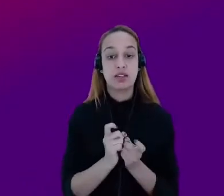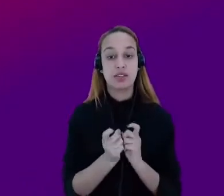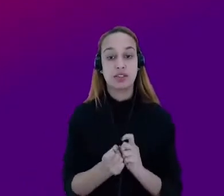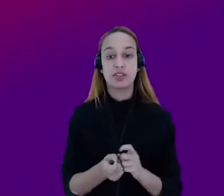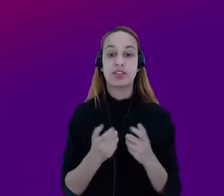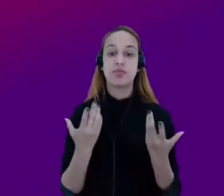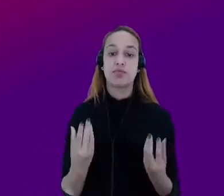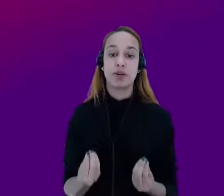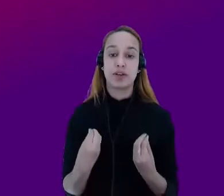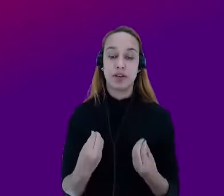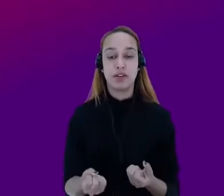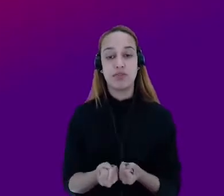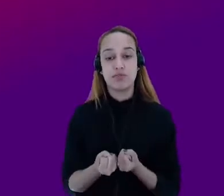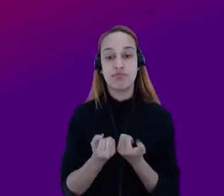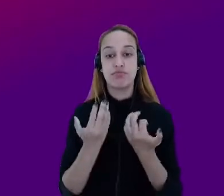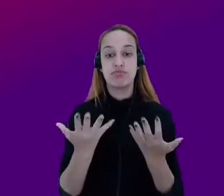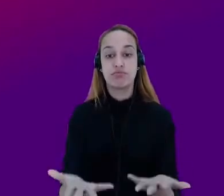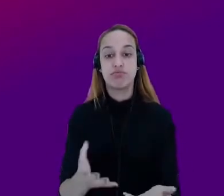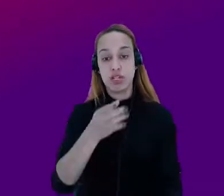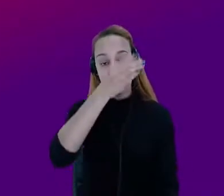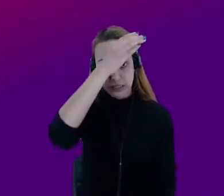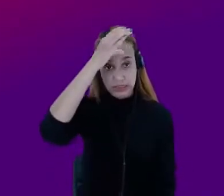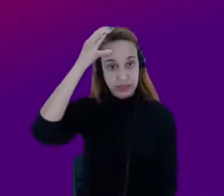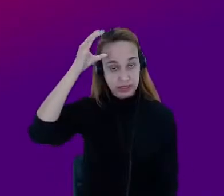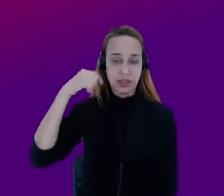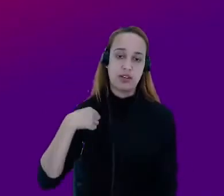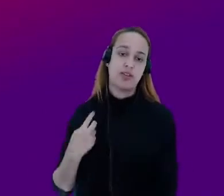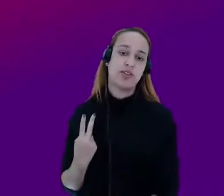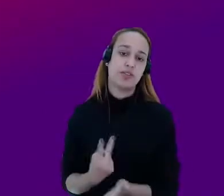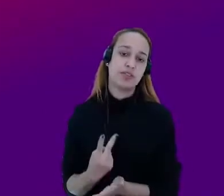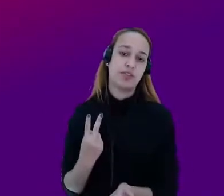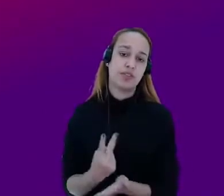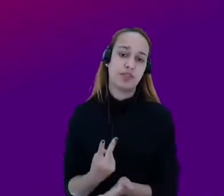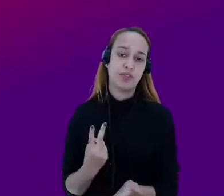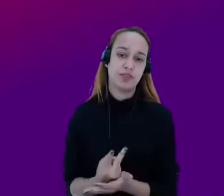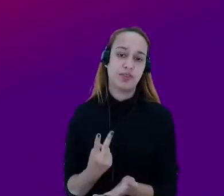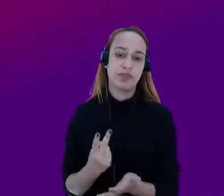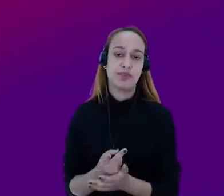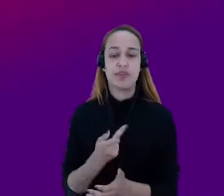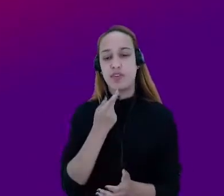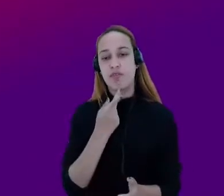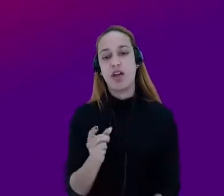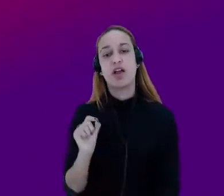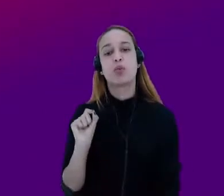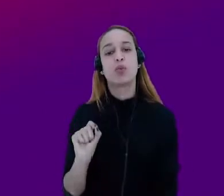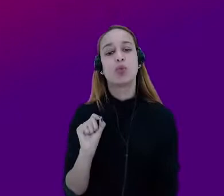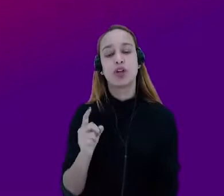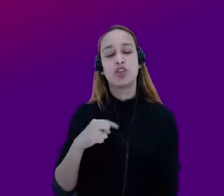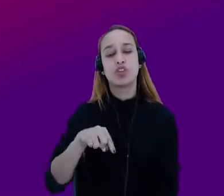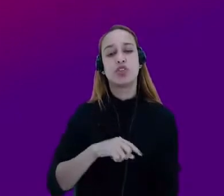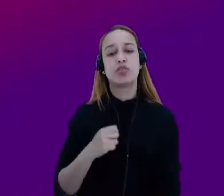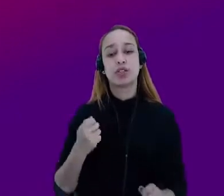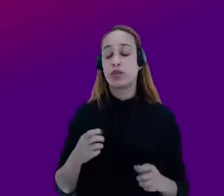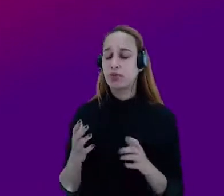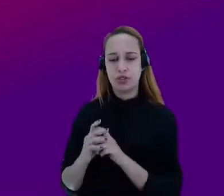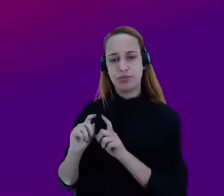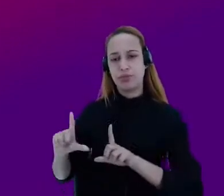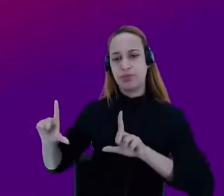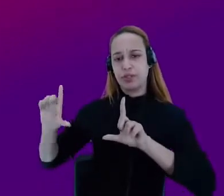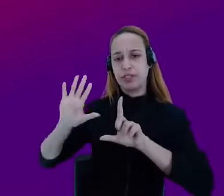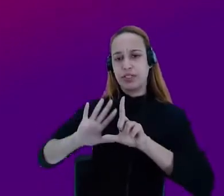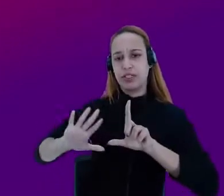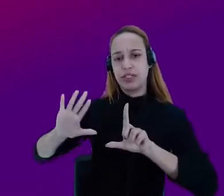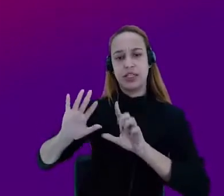para o cliente, né? O que eu sempre venho mencionar aqui, que nós temos que tratar, eu trouxe uma apresentação bem simples, falando